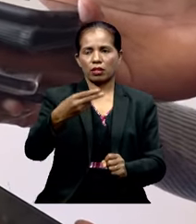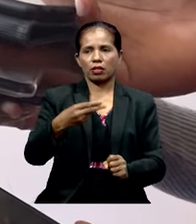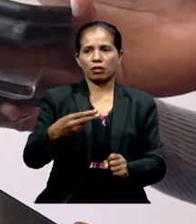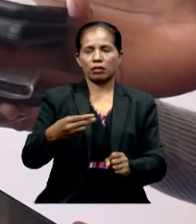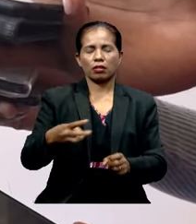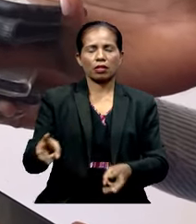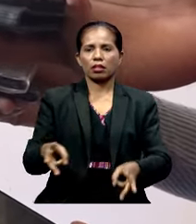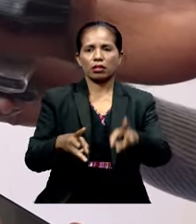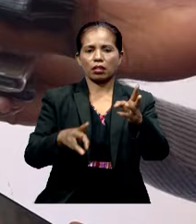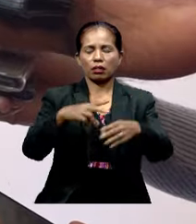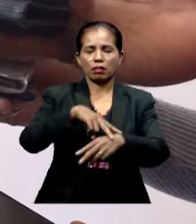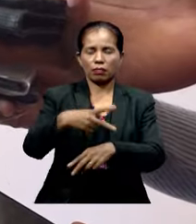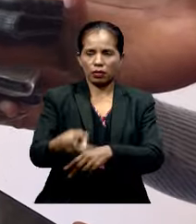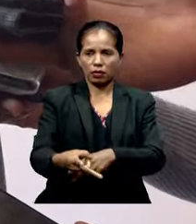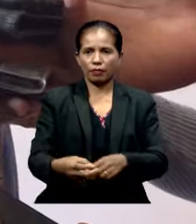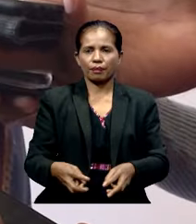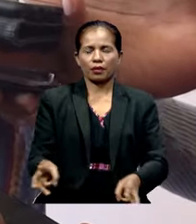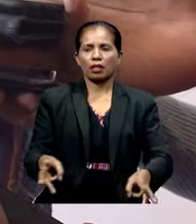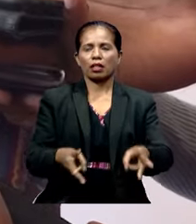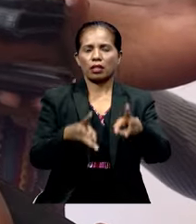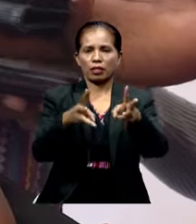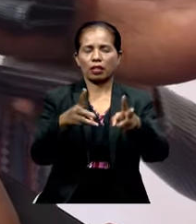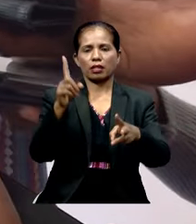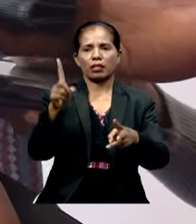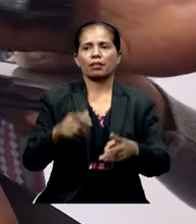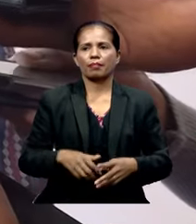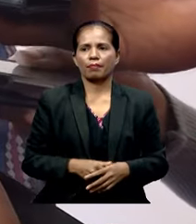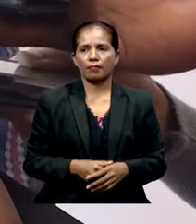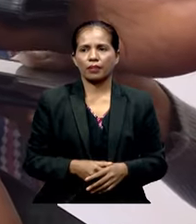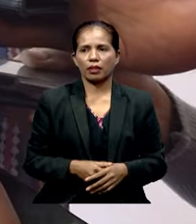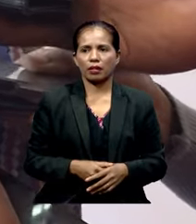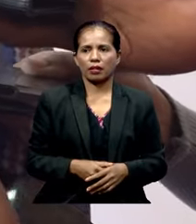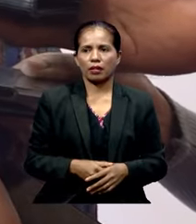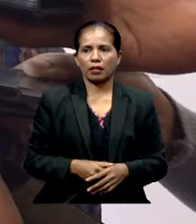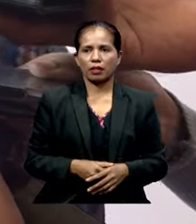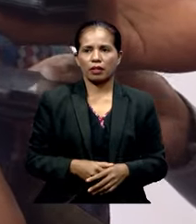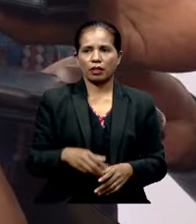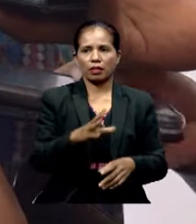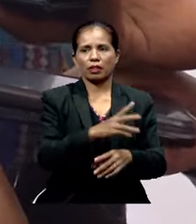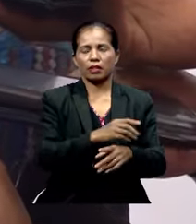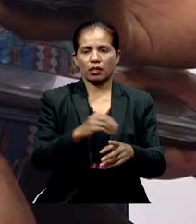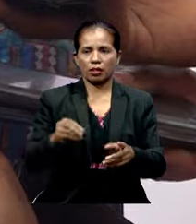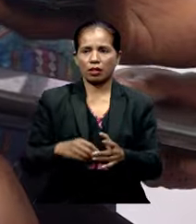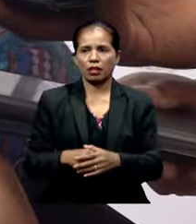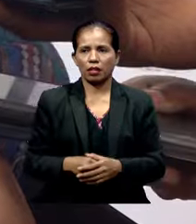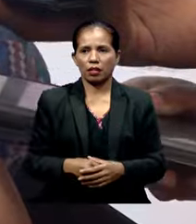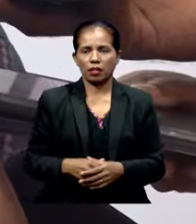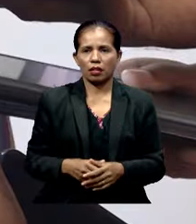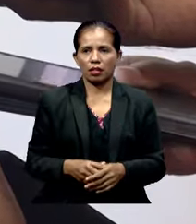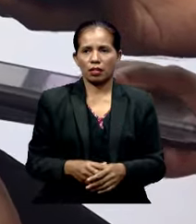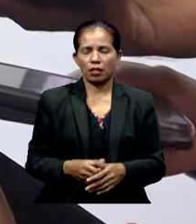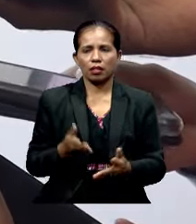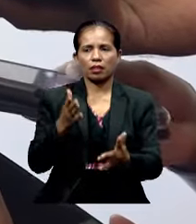roto. Bem, dá lá ainda para saiba fatuar, depois fila Lima Loss, estamos para ver a